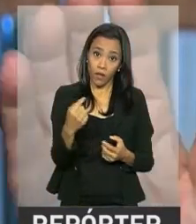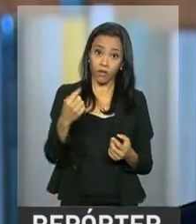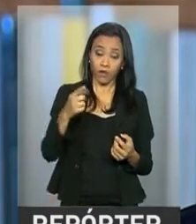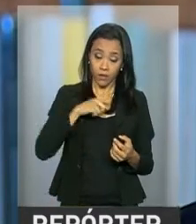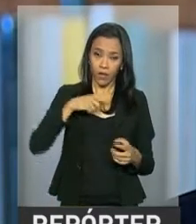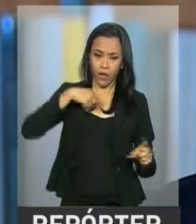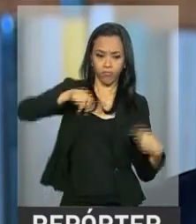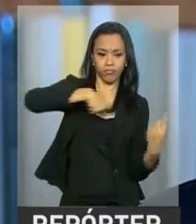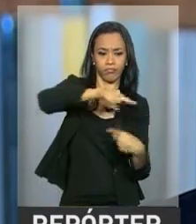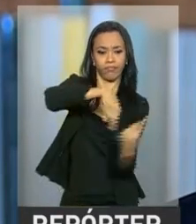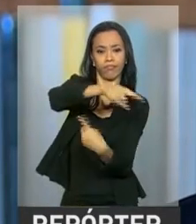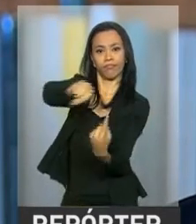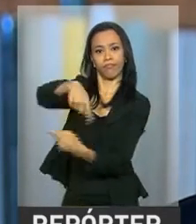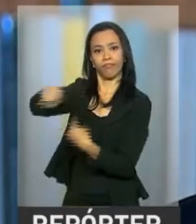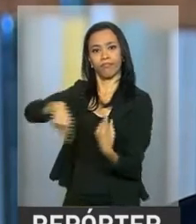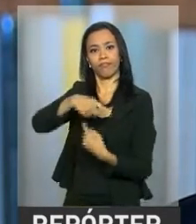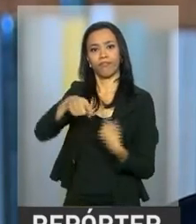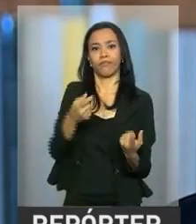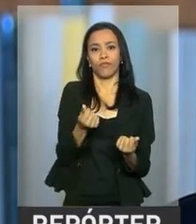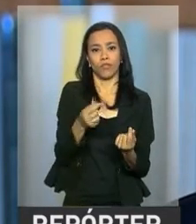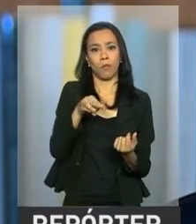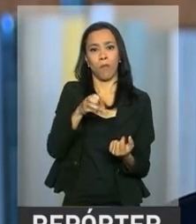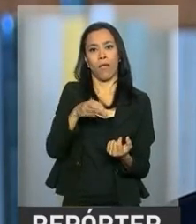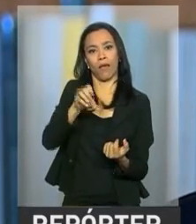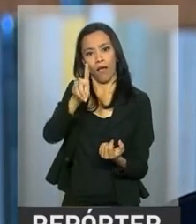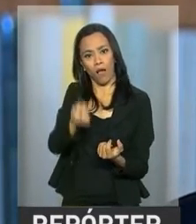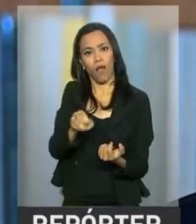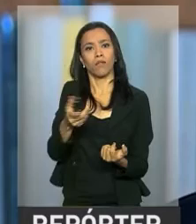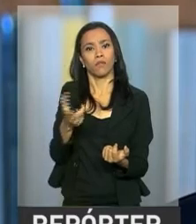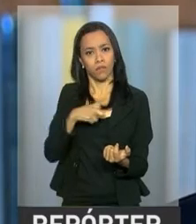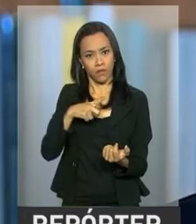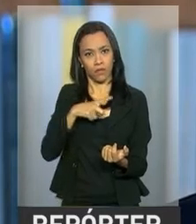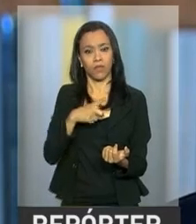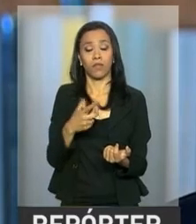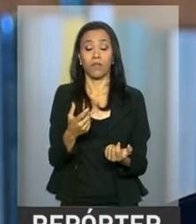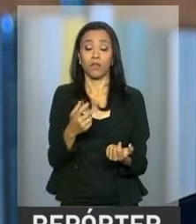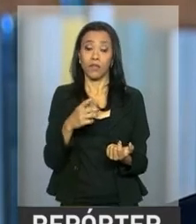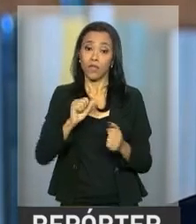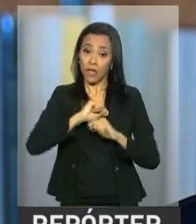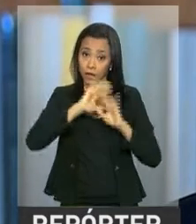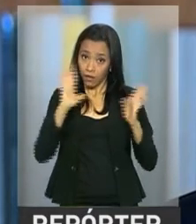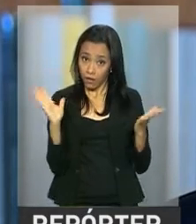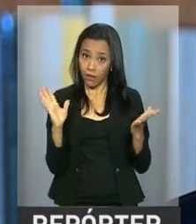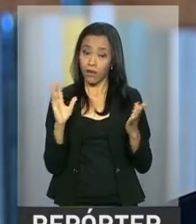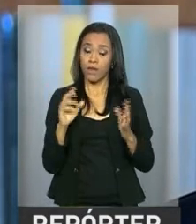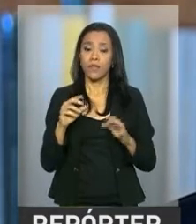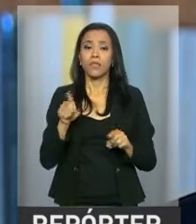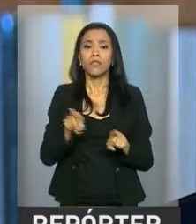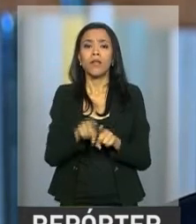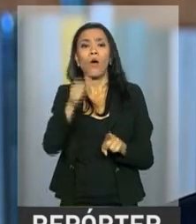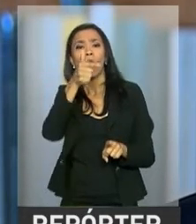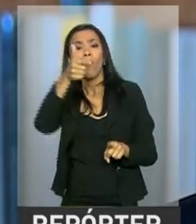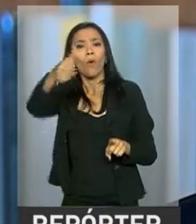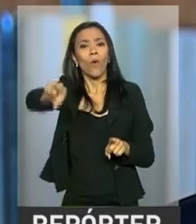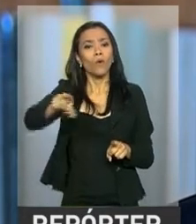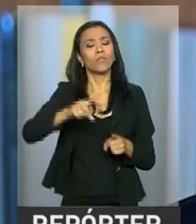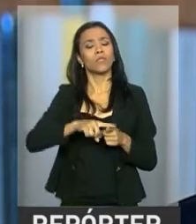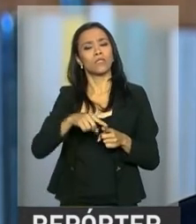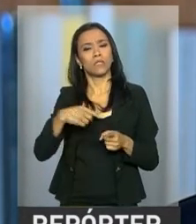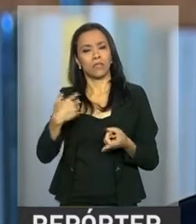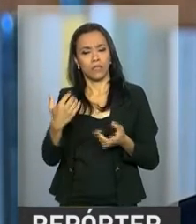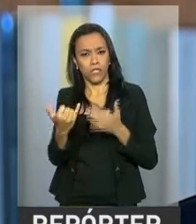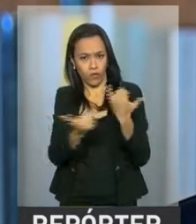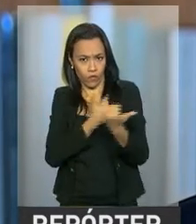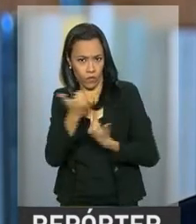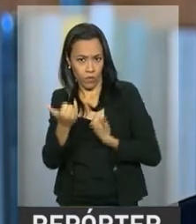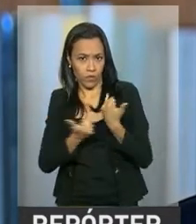mas agora começa a se ficar até a visão clara disso além do mais há outros hits dos